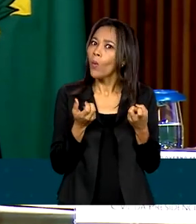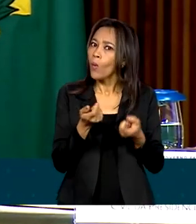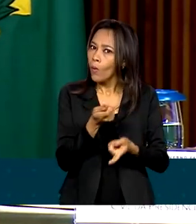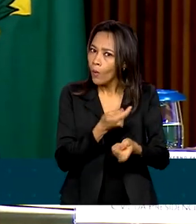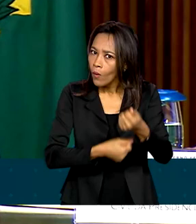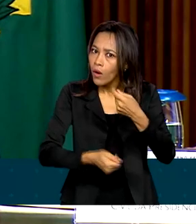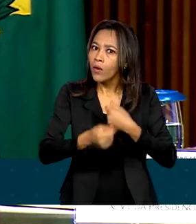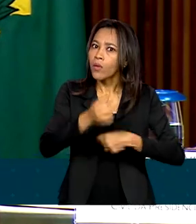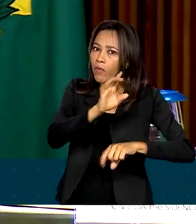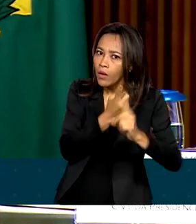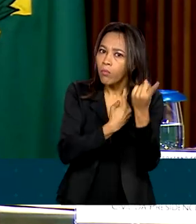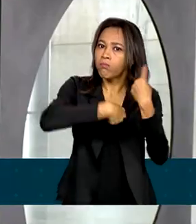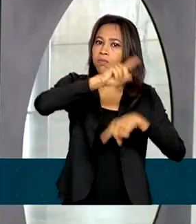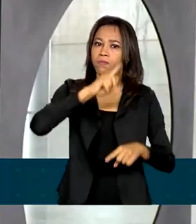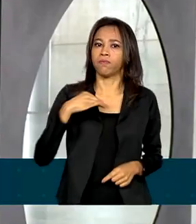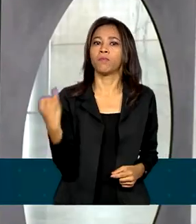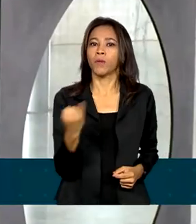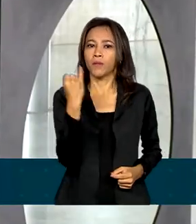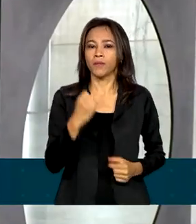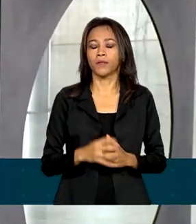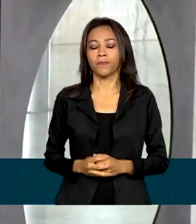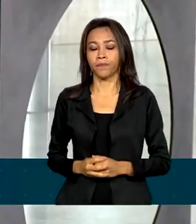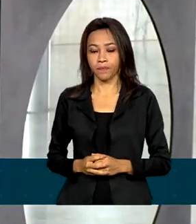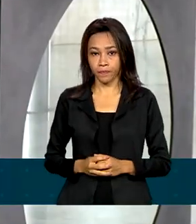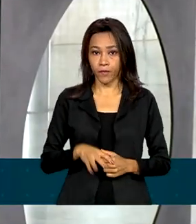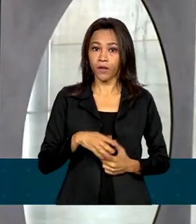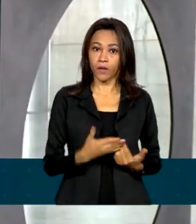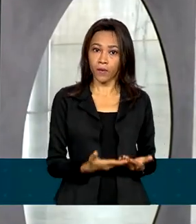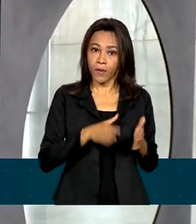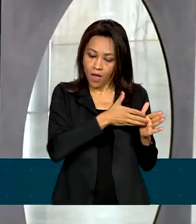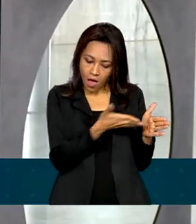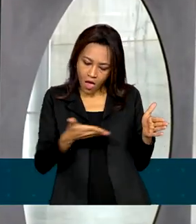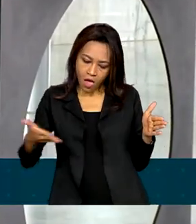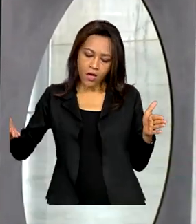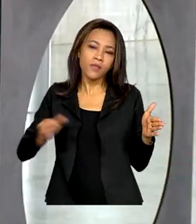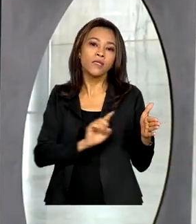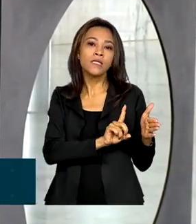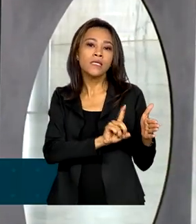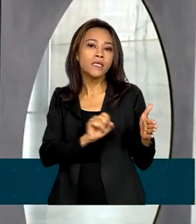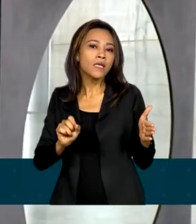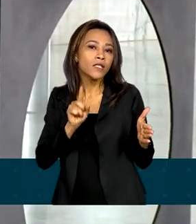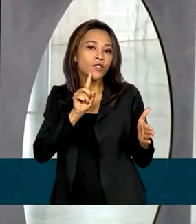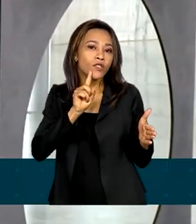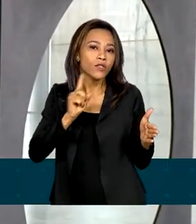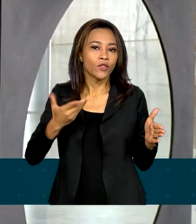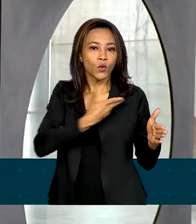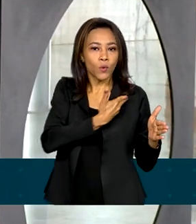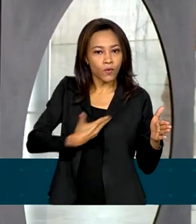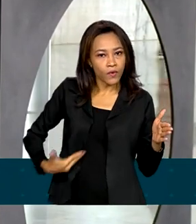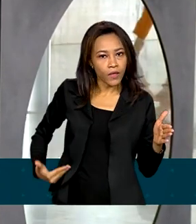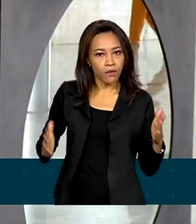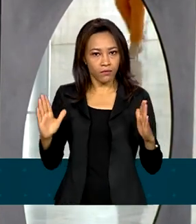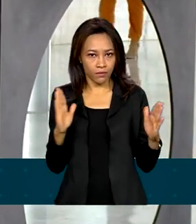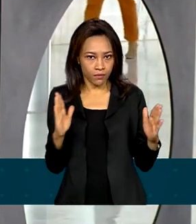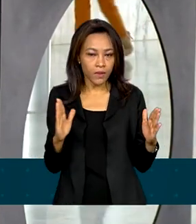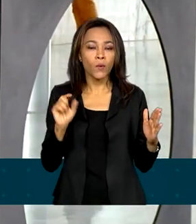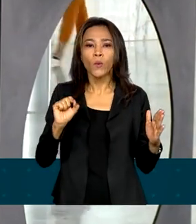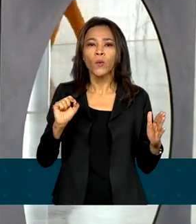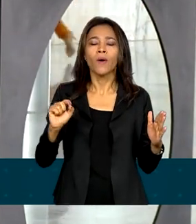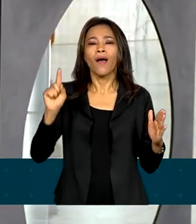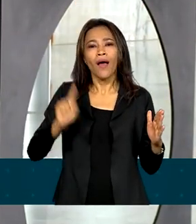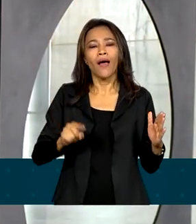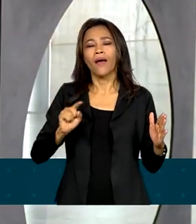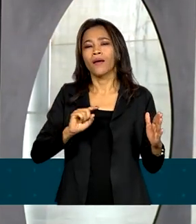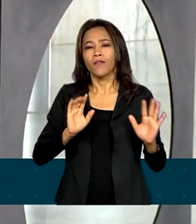salto, eu diria, importante. Estes primeiros 100 dias de governo foram dedicados principalmente à